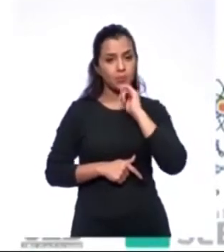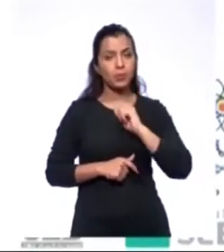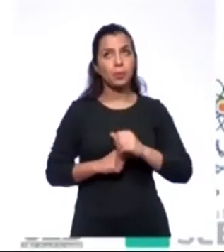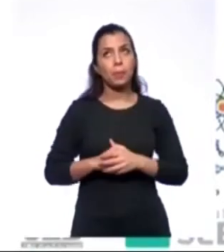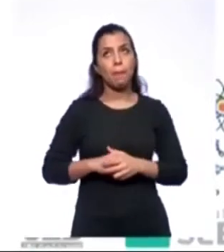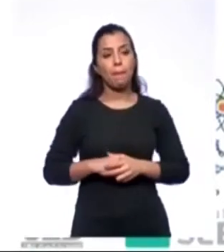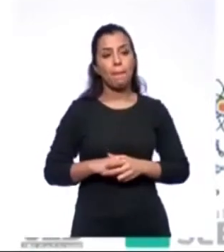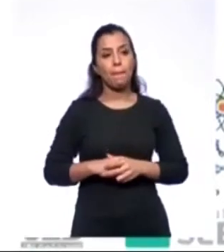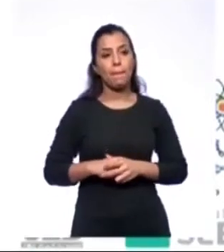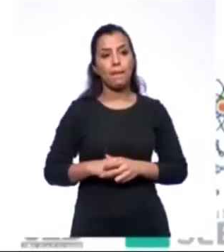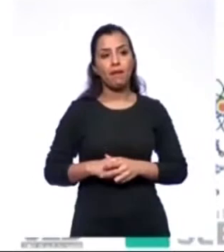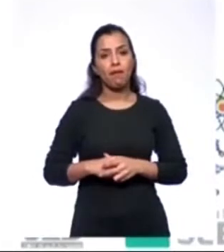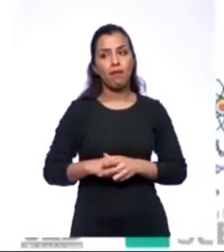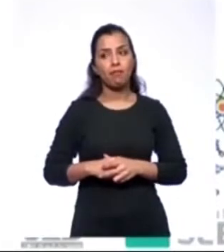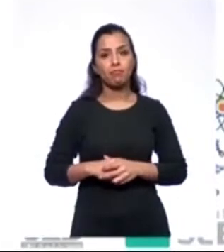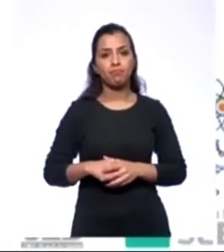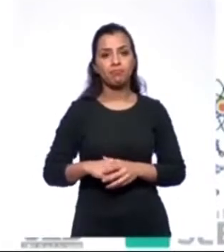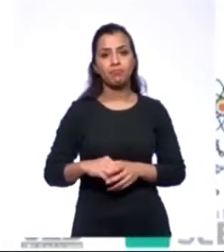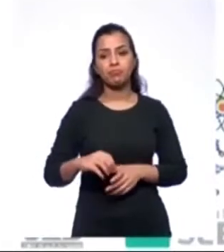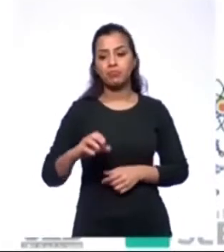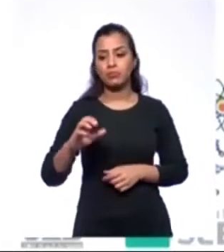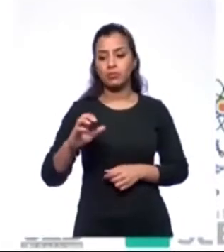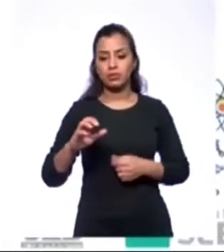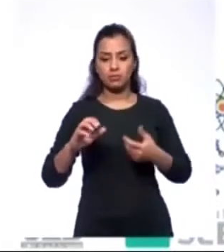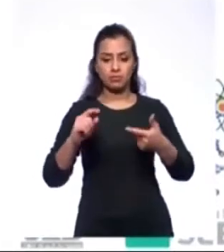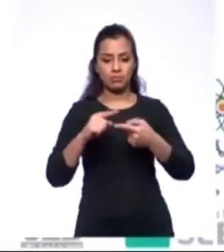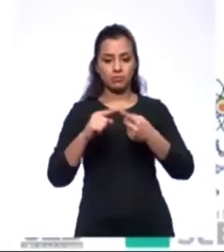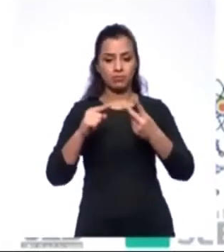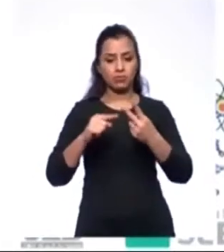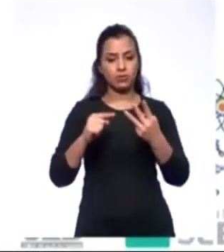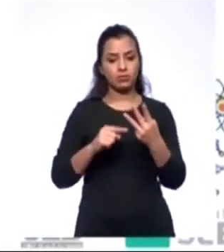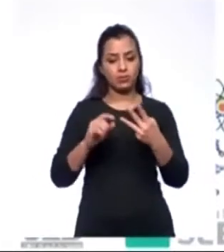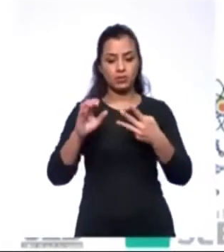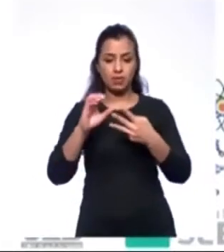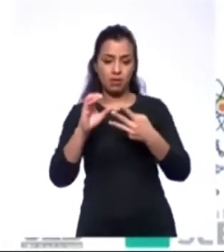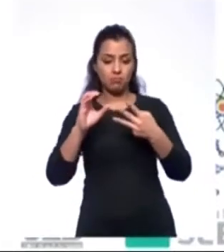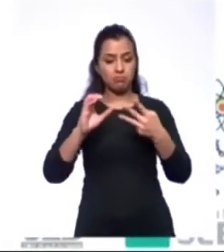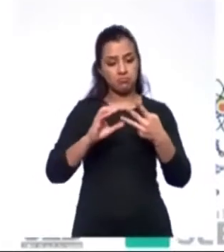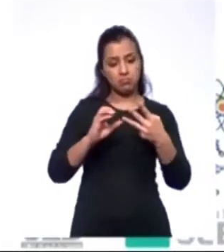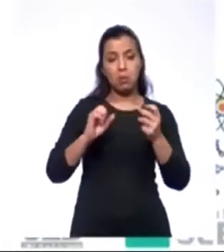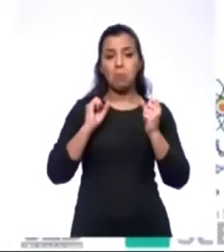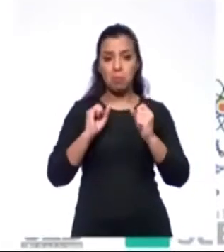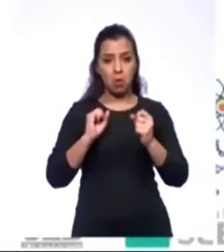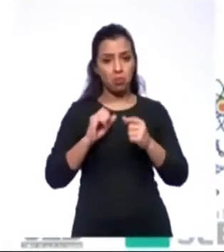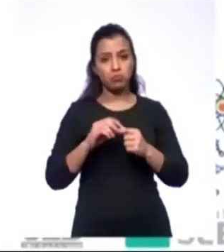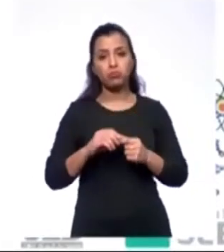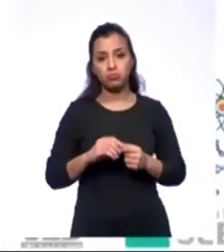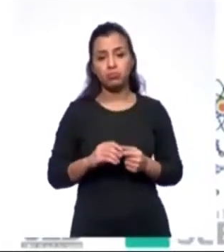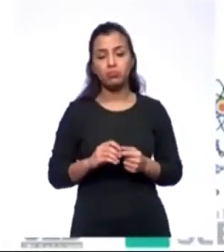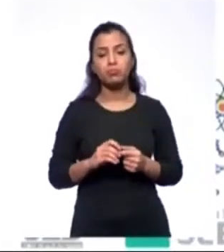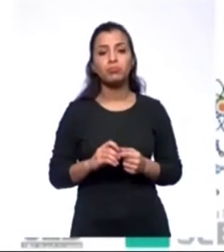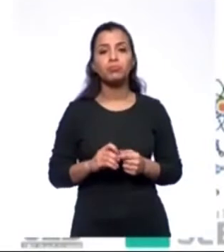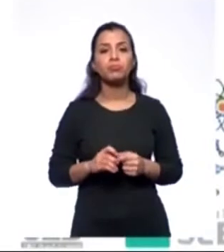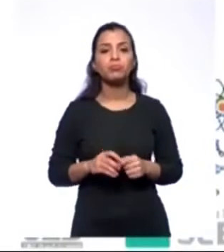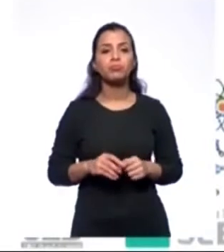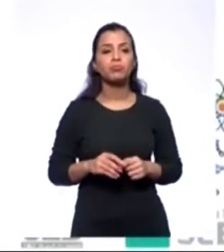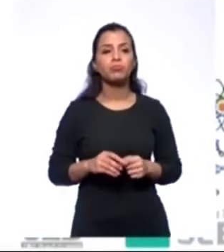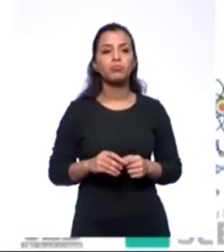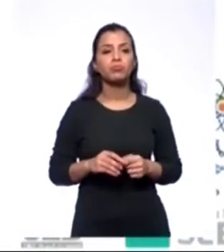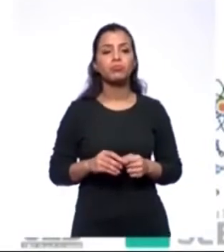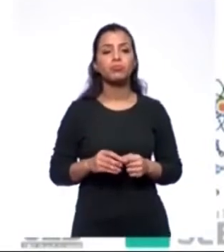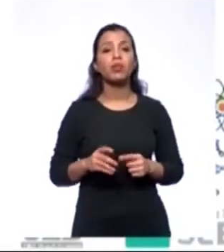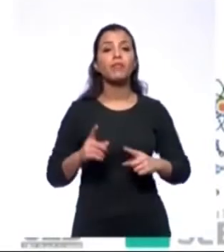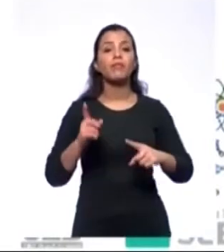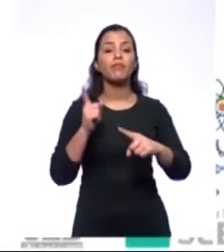for por você a segunda casinha também pode ser ser então a segunda casinha tem 26 possibilidades